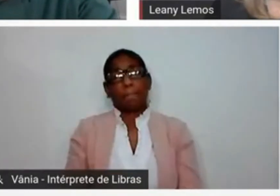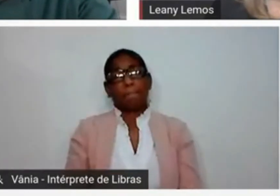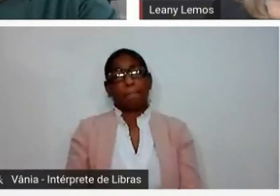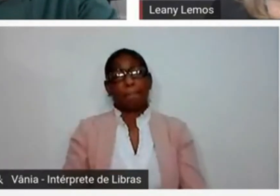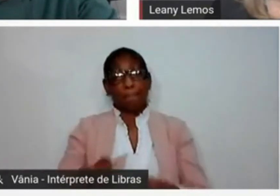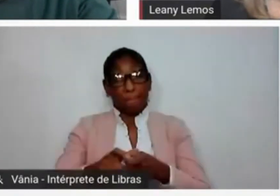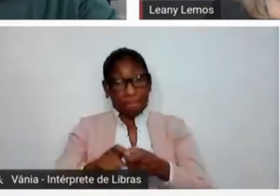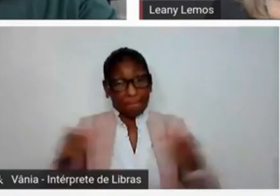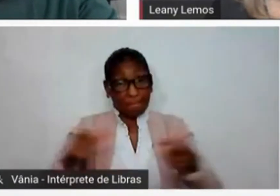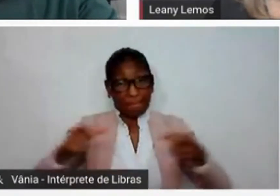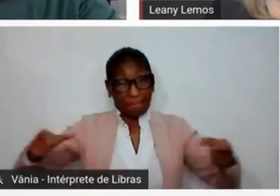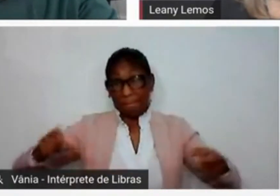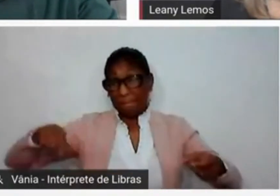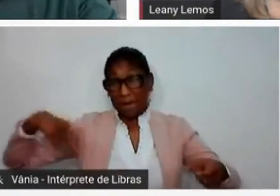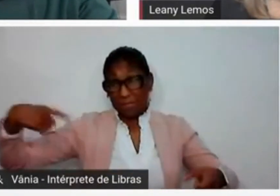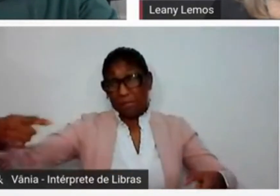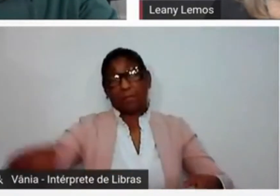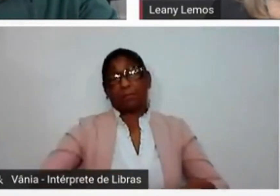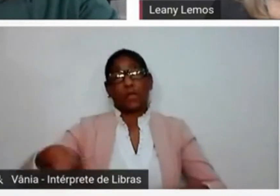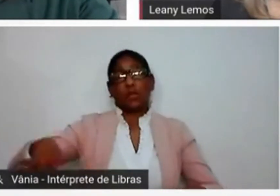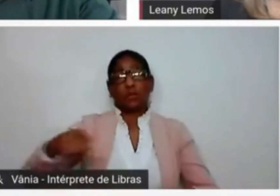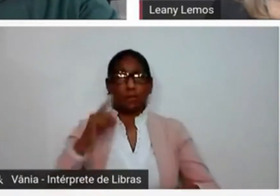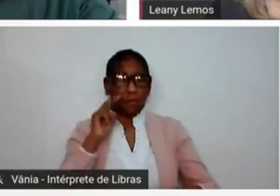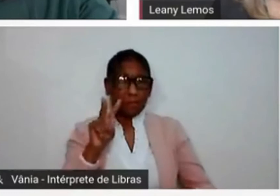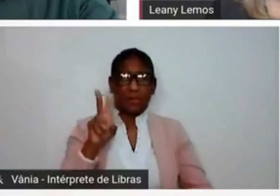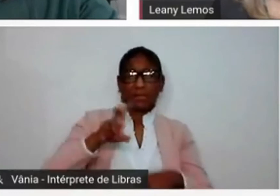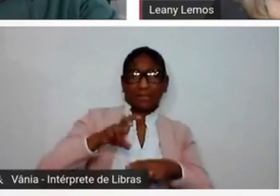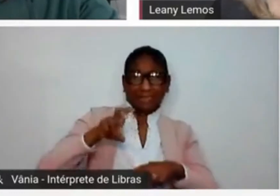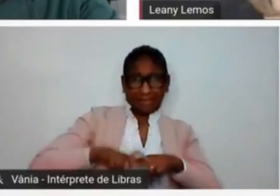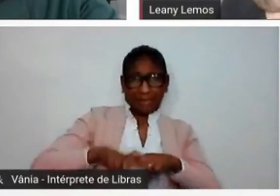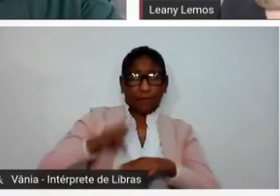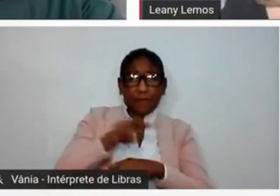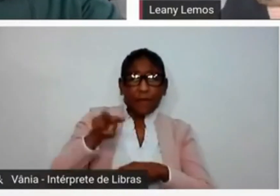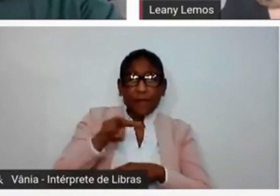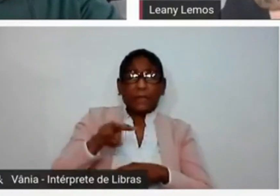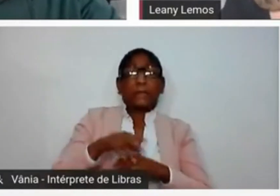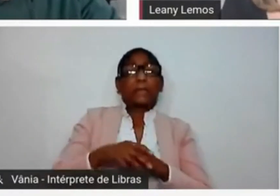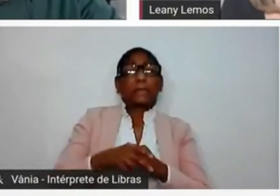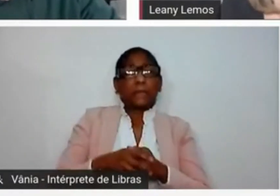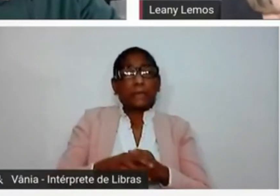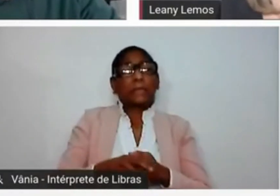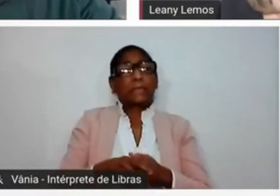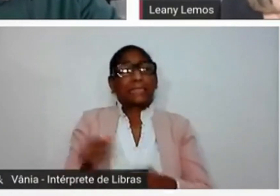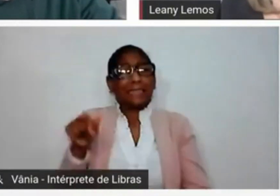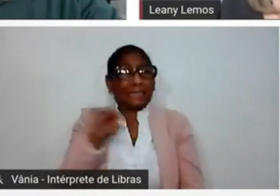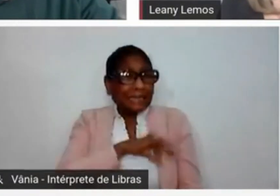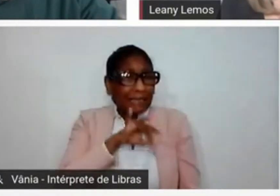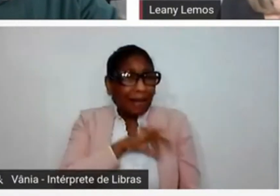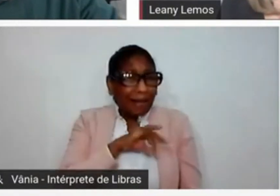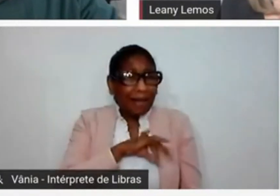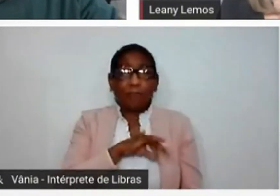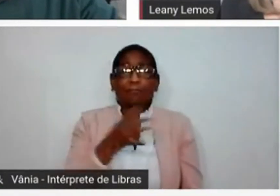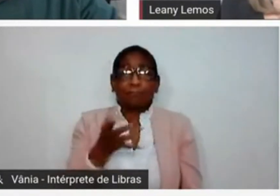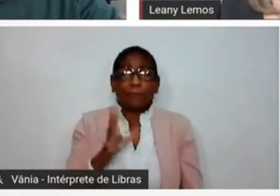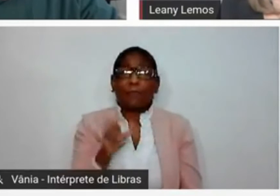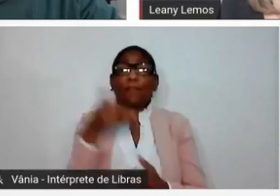mais dificuldades na frente. E aí nós vamos assistir muitas crianças, inclusive de baixa renda, ficando fora das